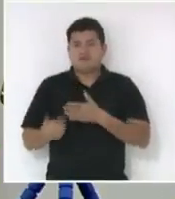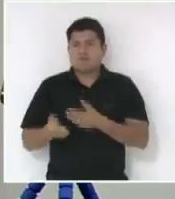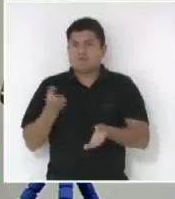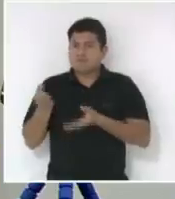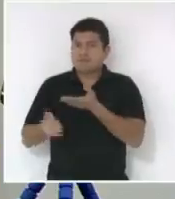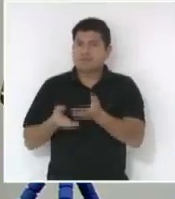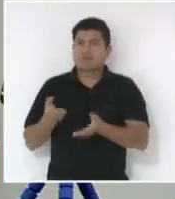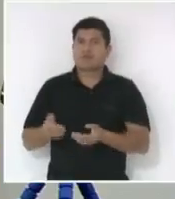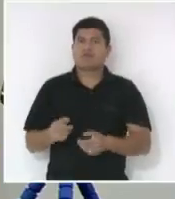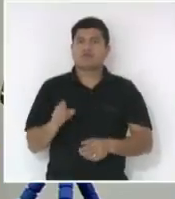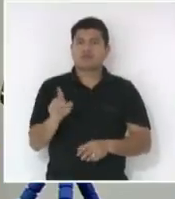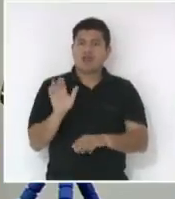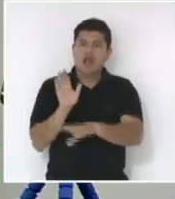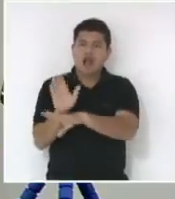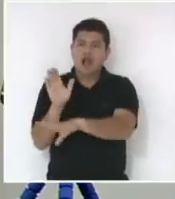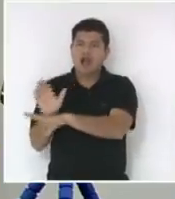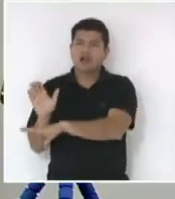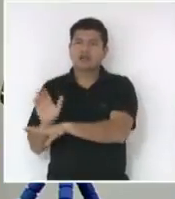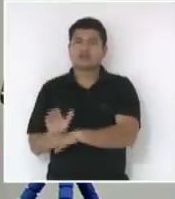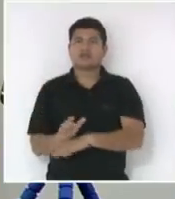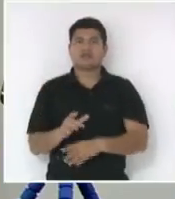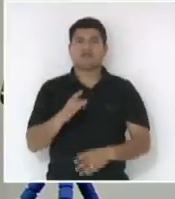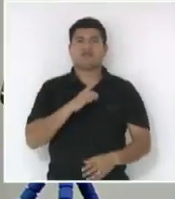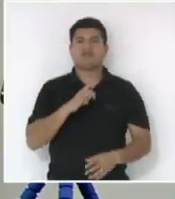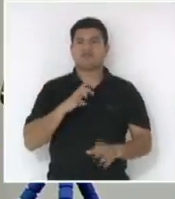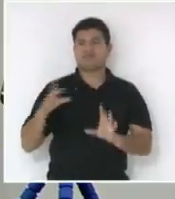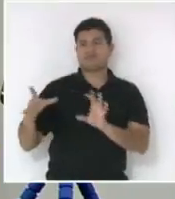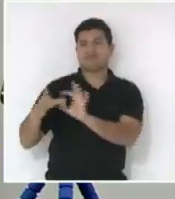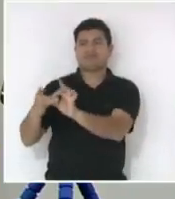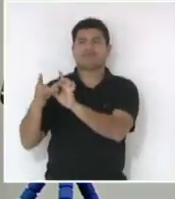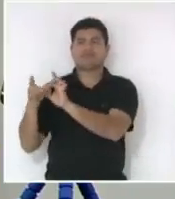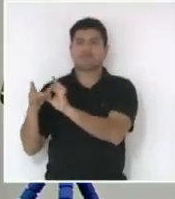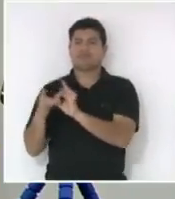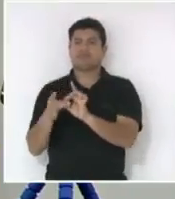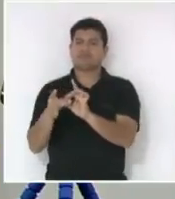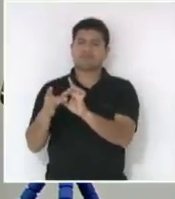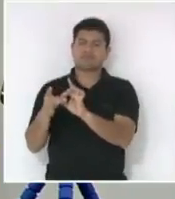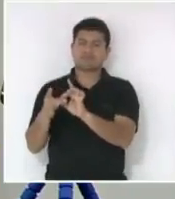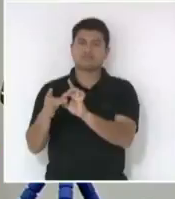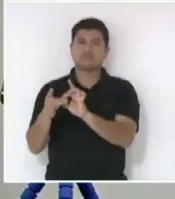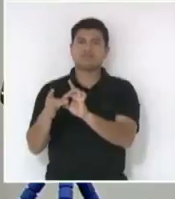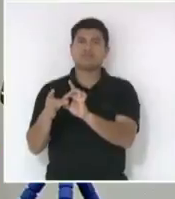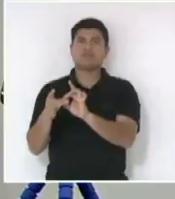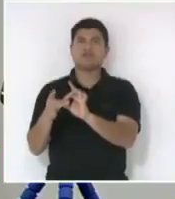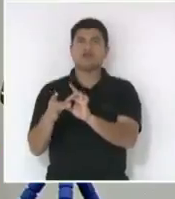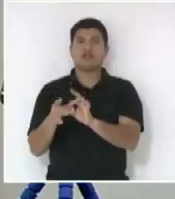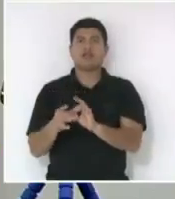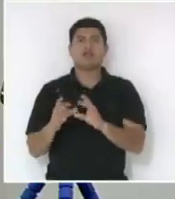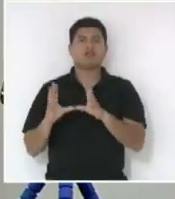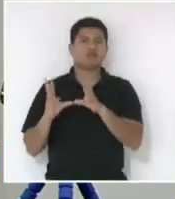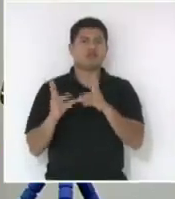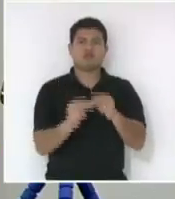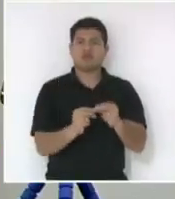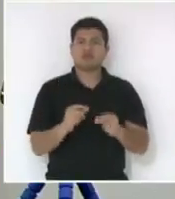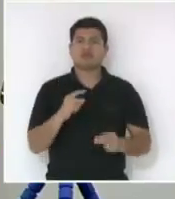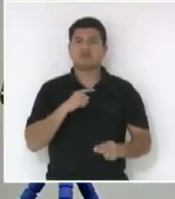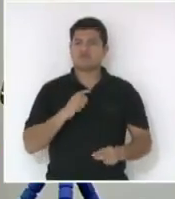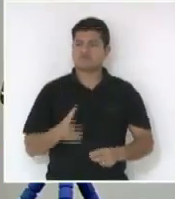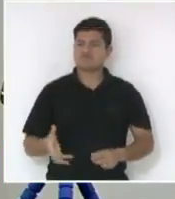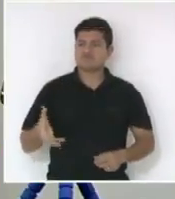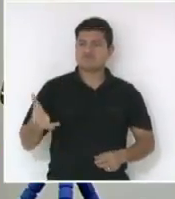pontes, você tem linhas de acesso. E todo aquele que tem a capacidade de estender a